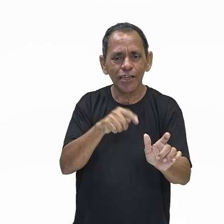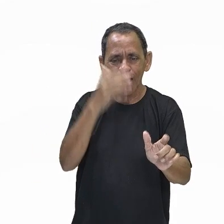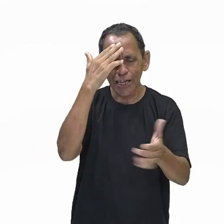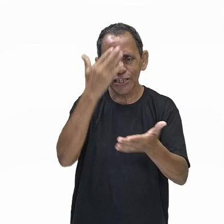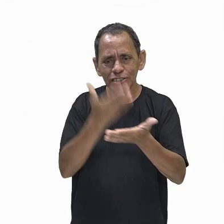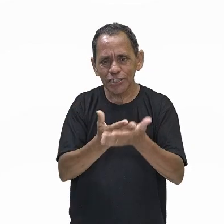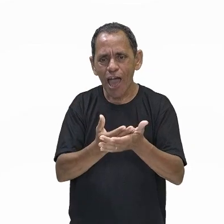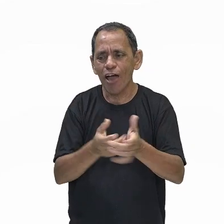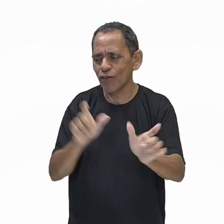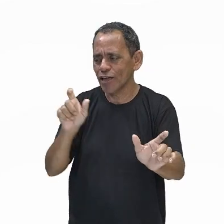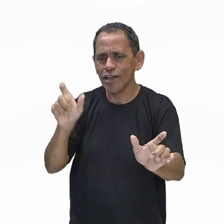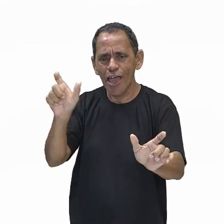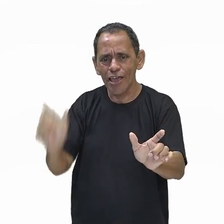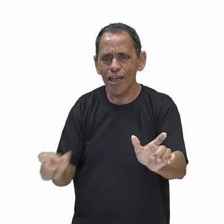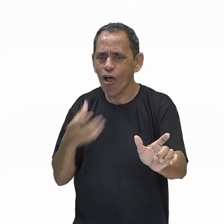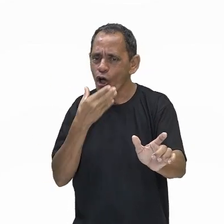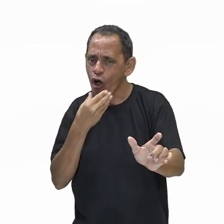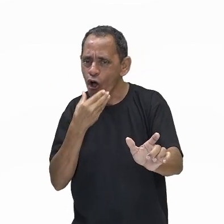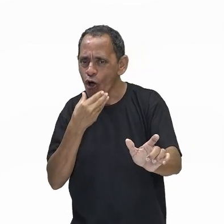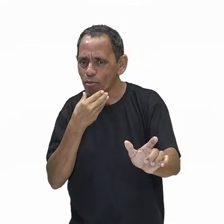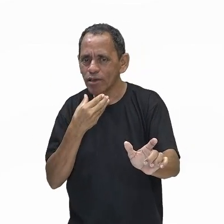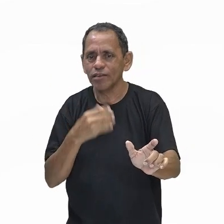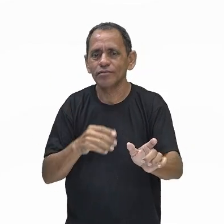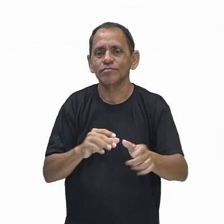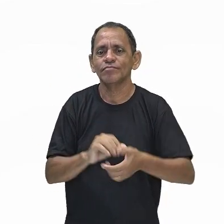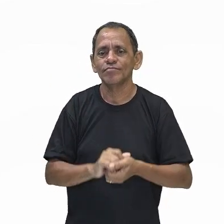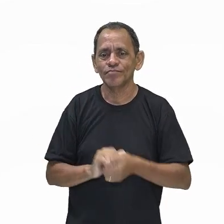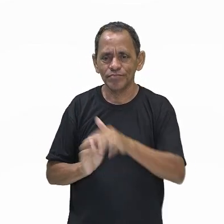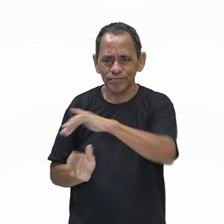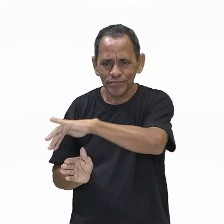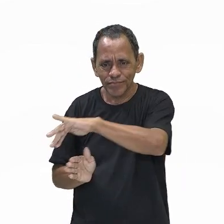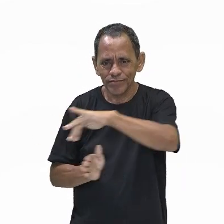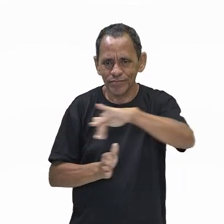dar continuidade. Aí tem ali